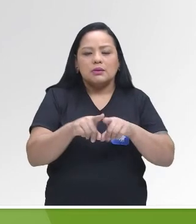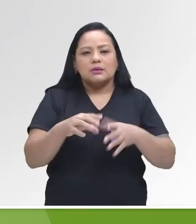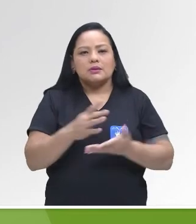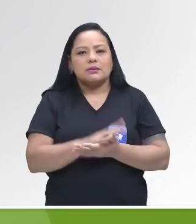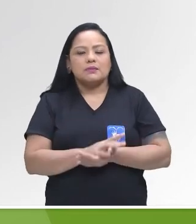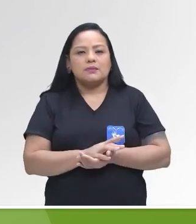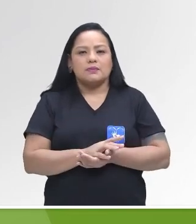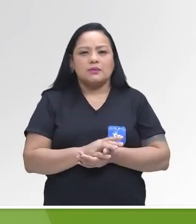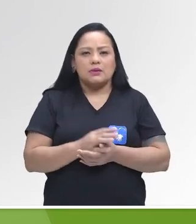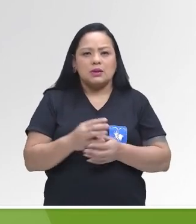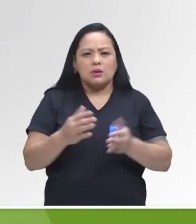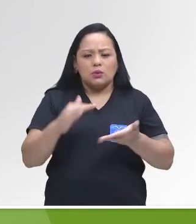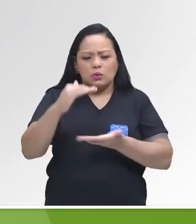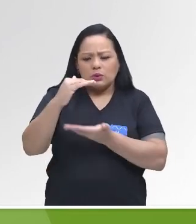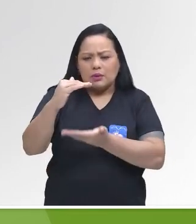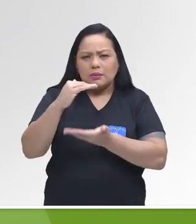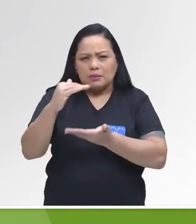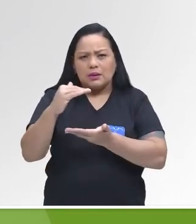com comprimento